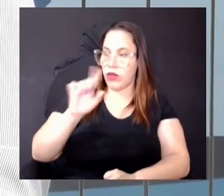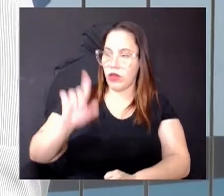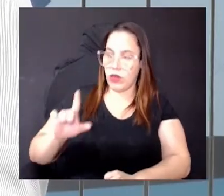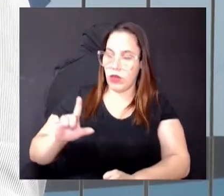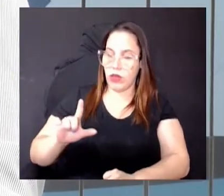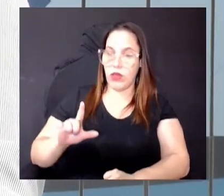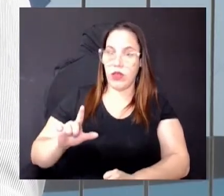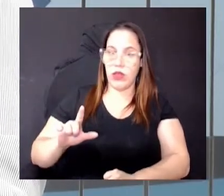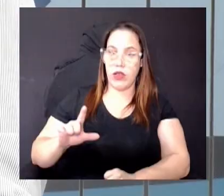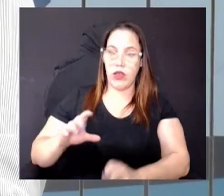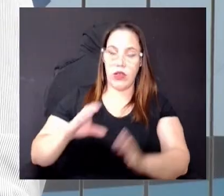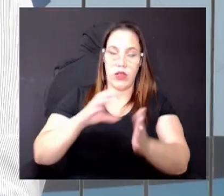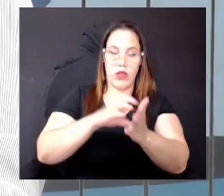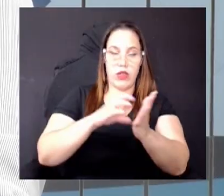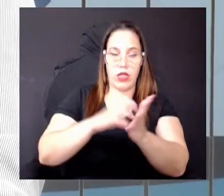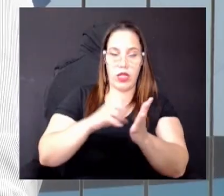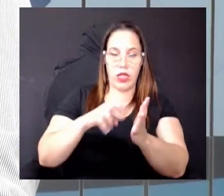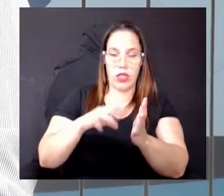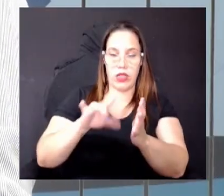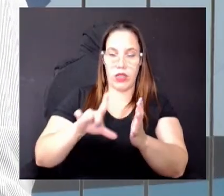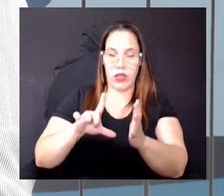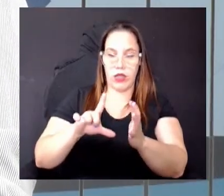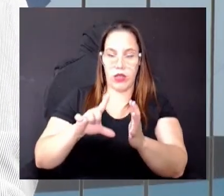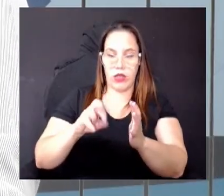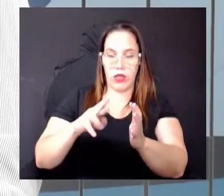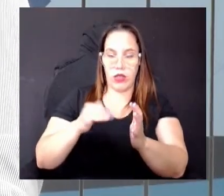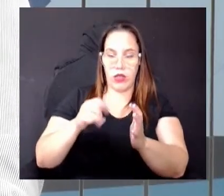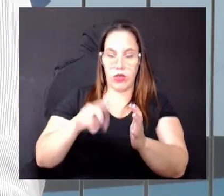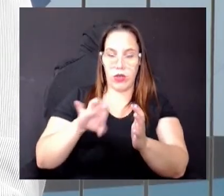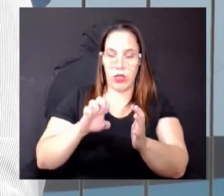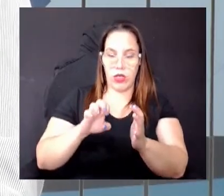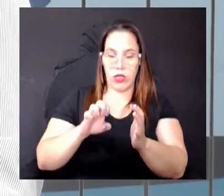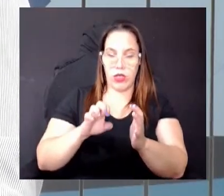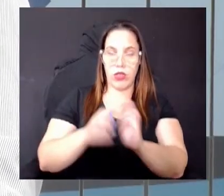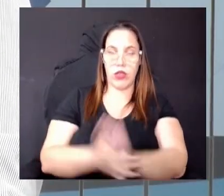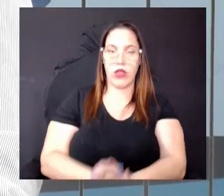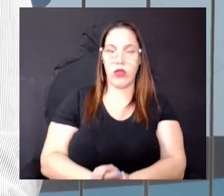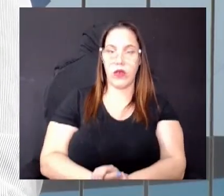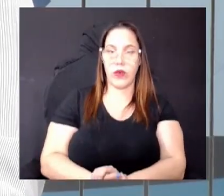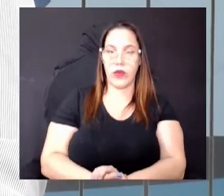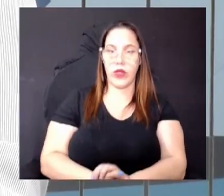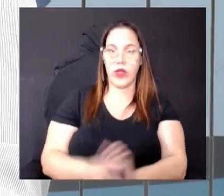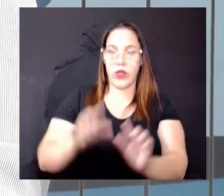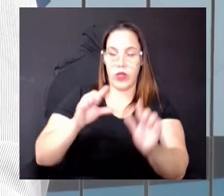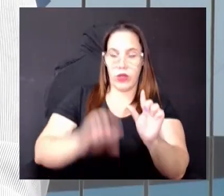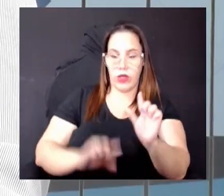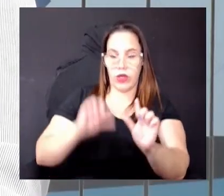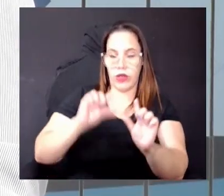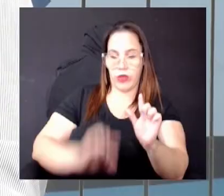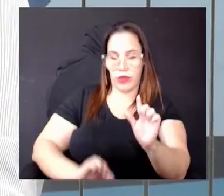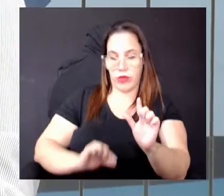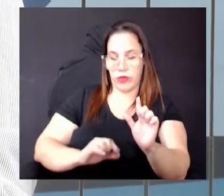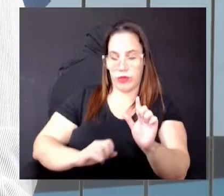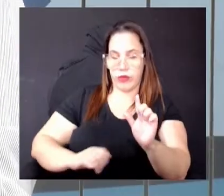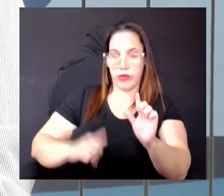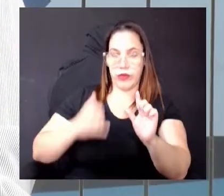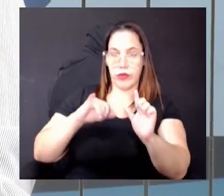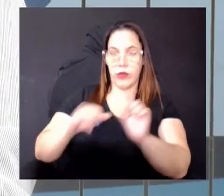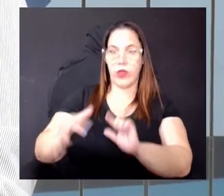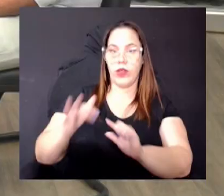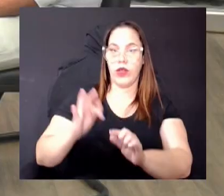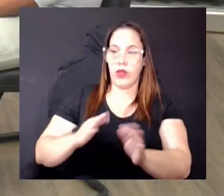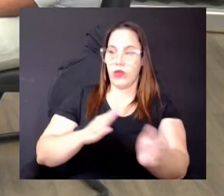centro-oeste, sudeste e sul, e que garantiria de alguma forma alguma redução de custos para o sistema ao longo de todo o ano. Muito